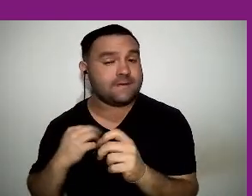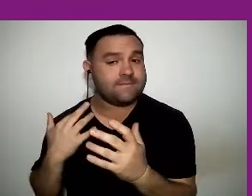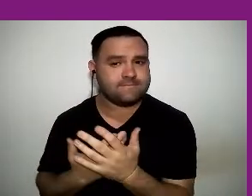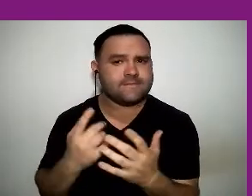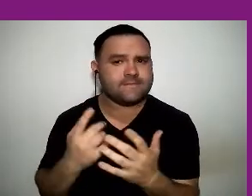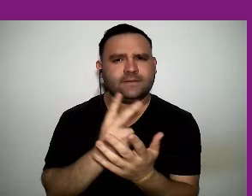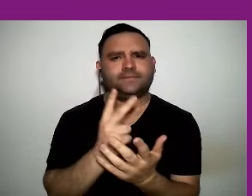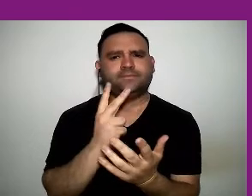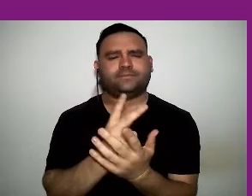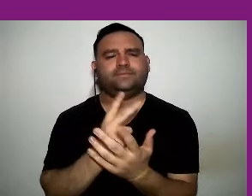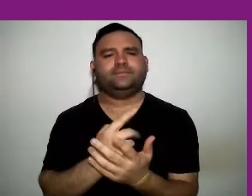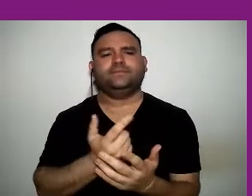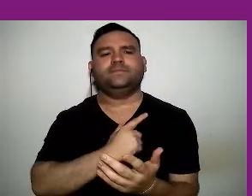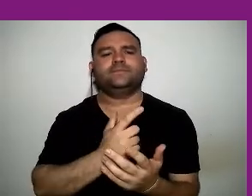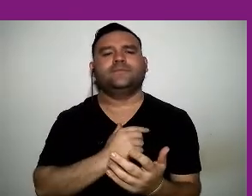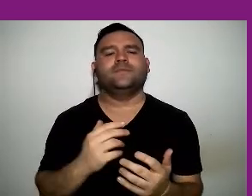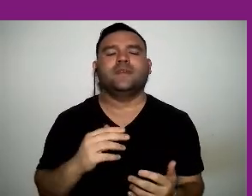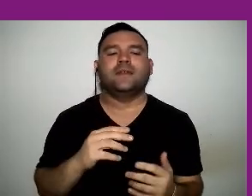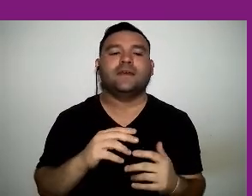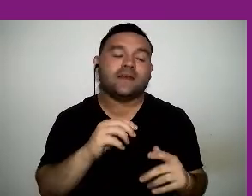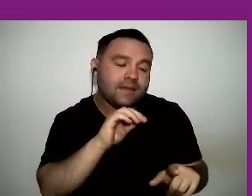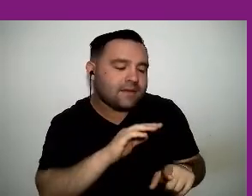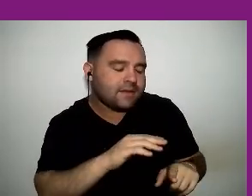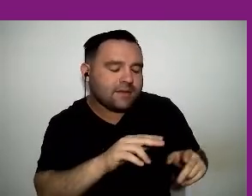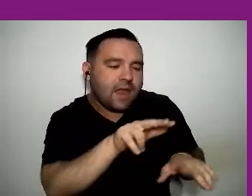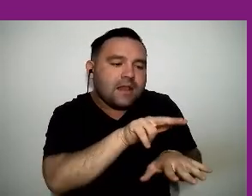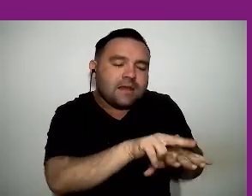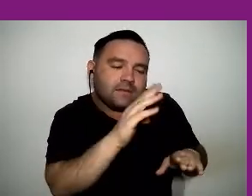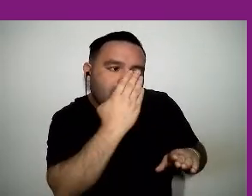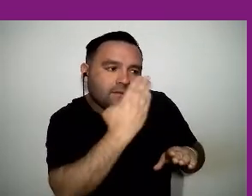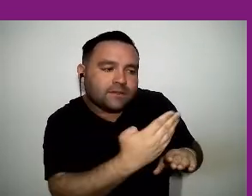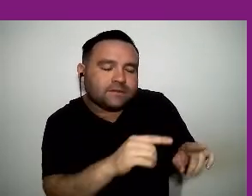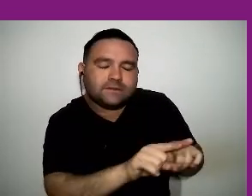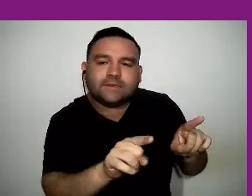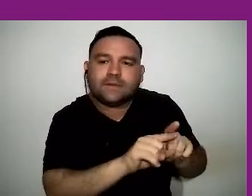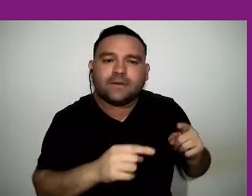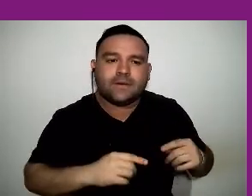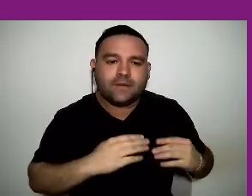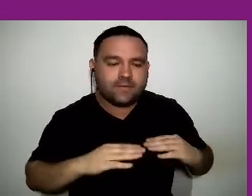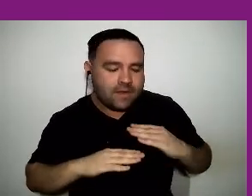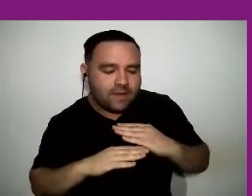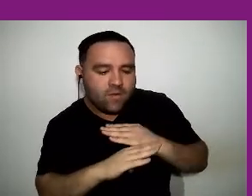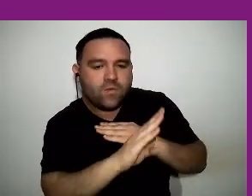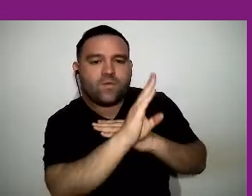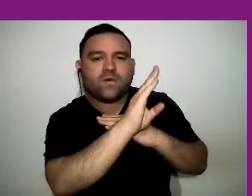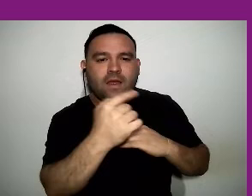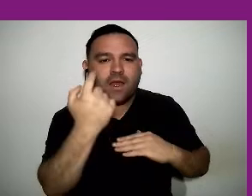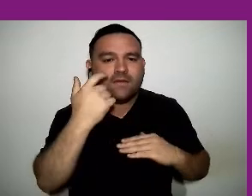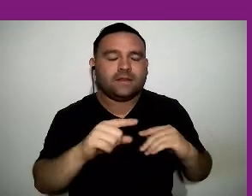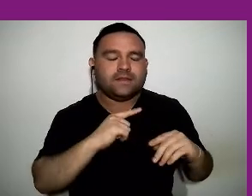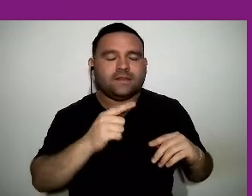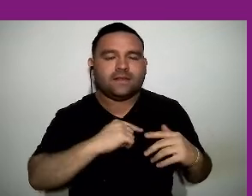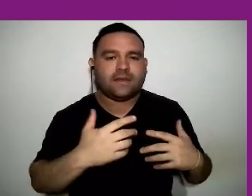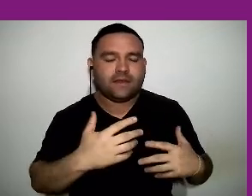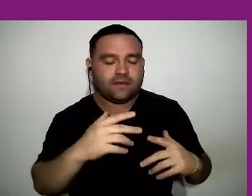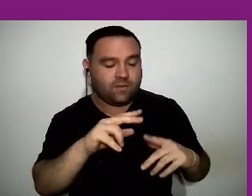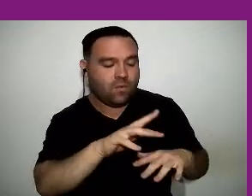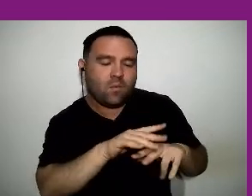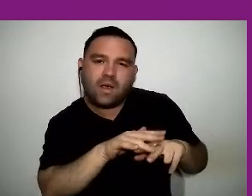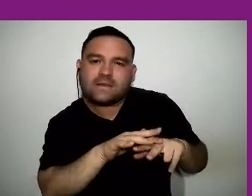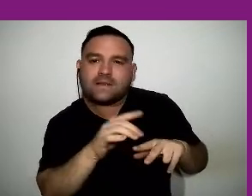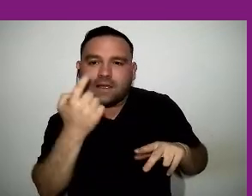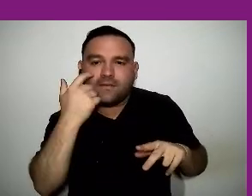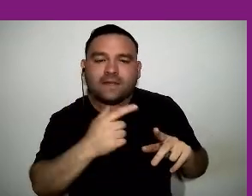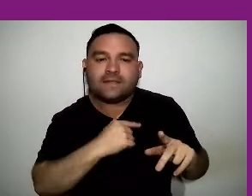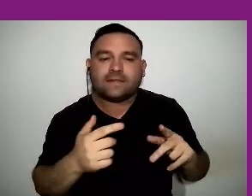sempre fez a beira-leito, curvas pressão-volume pulmonar. Então, aqui é uma curva pressão-volume de um paciente